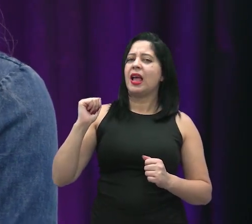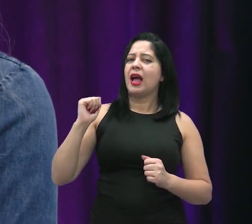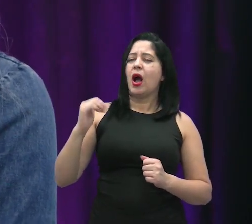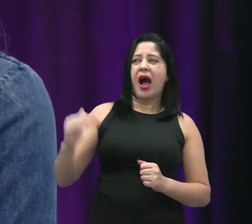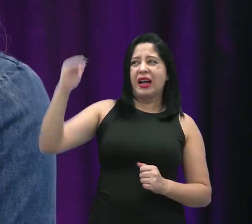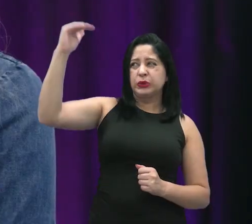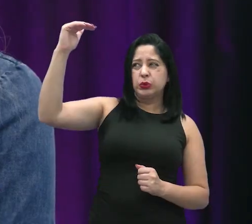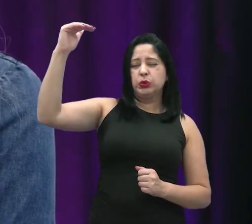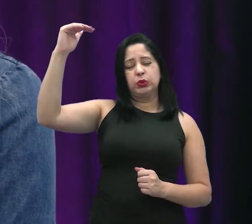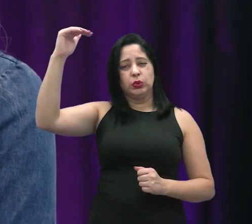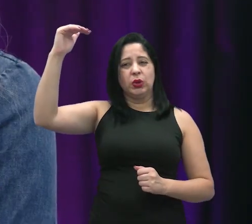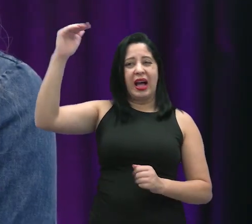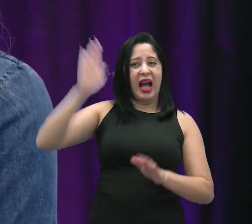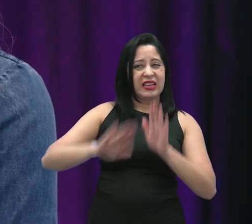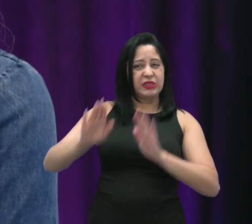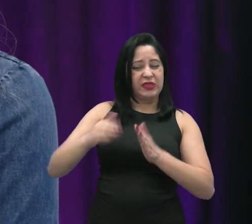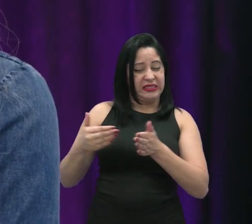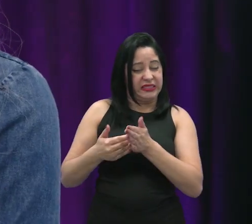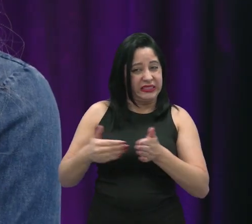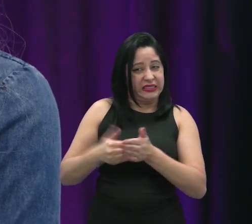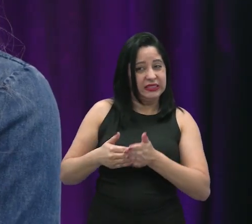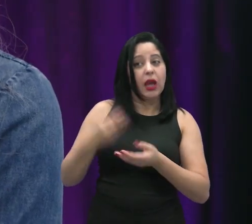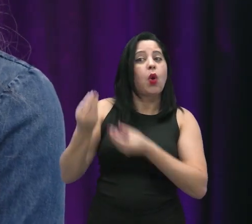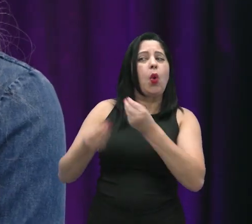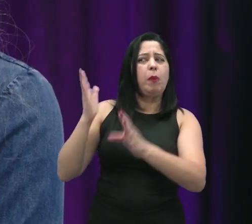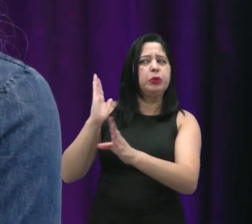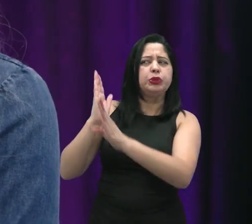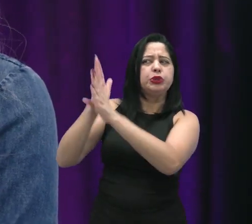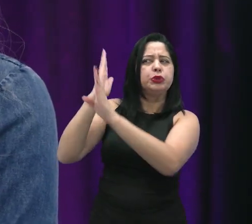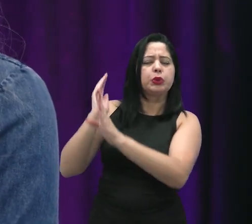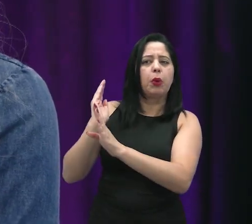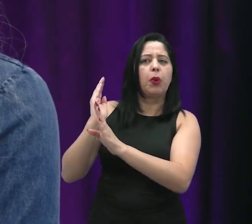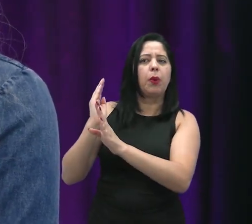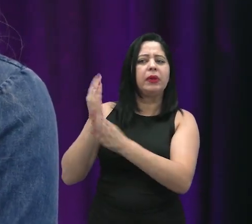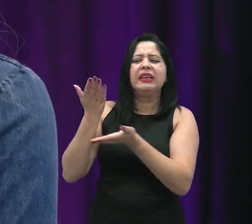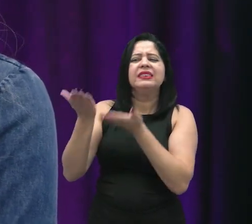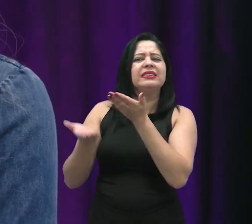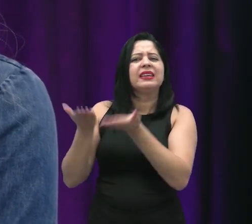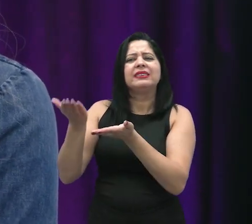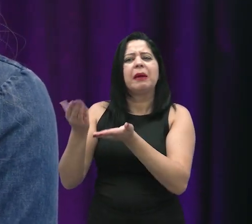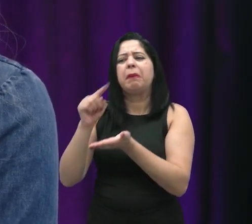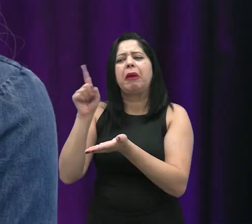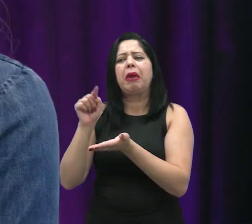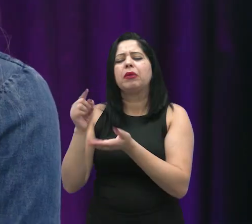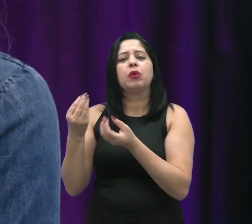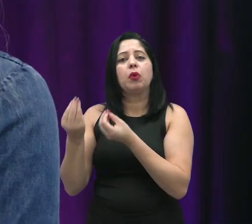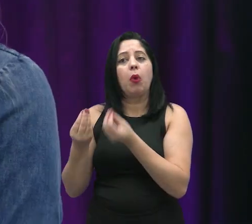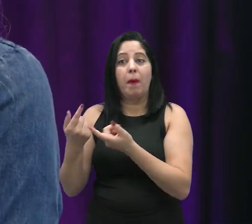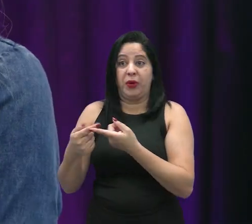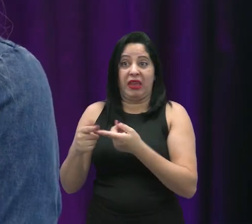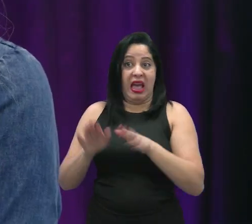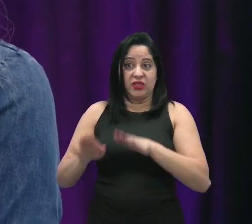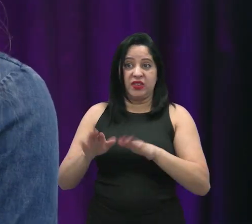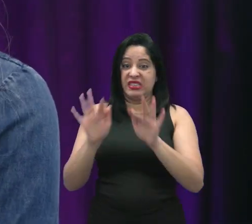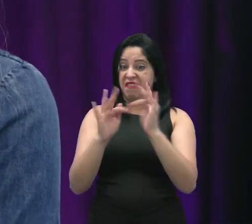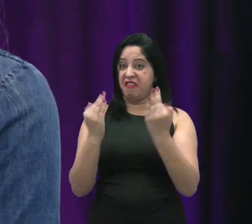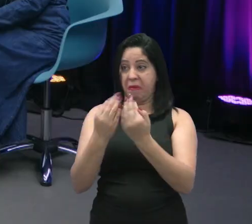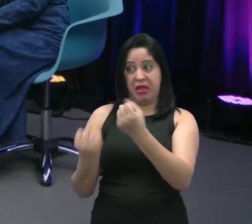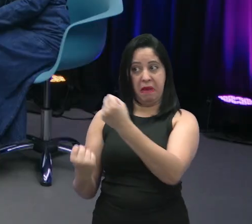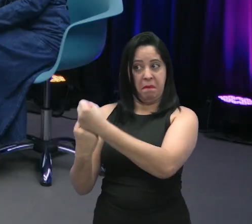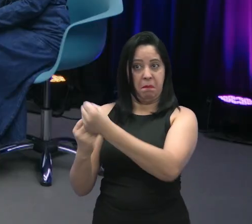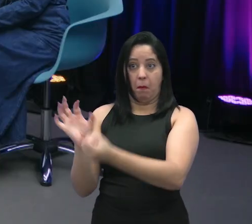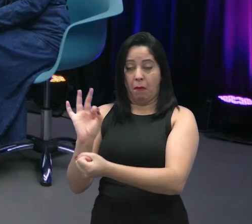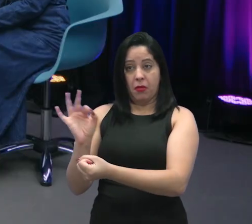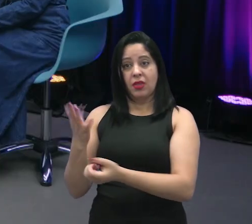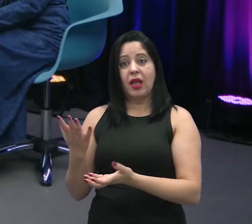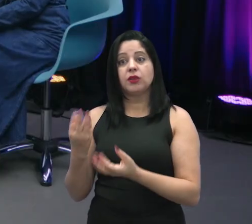certa resistência, né? E como que ele é diagnosticado? Como que funciona o tratamento? Porque às vezes não tem uma família ali para dar